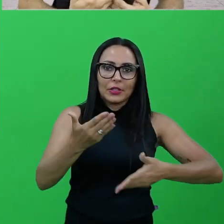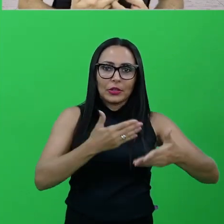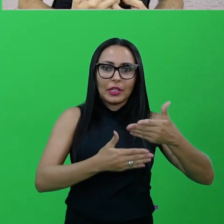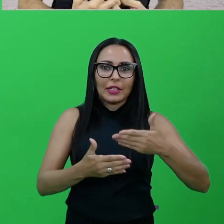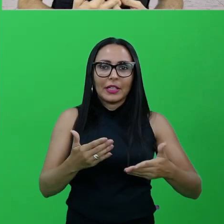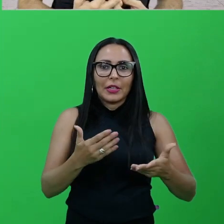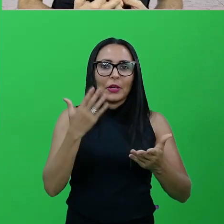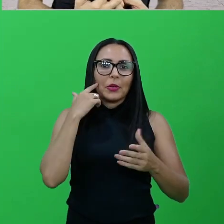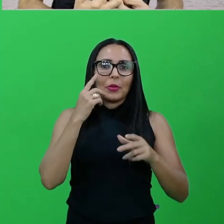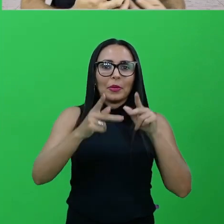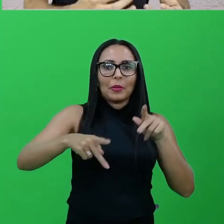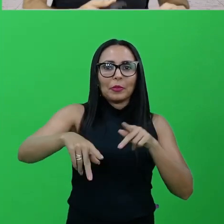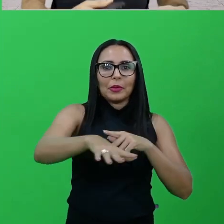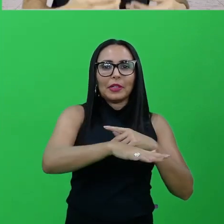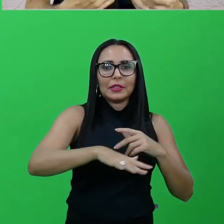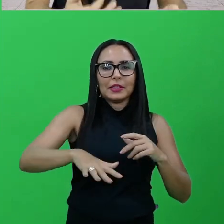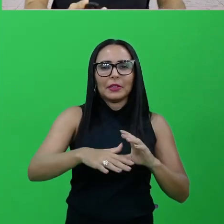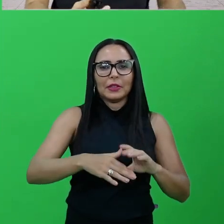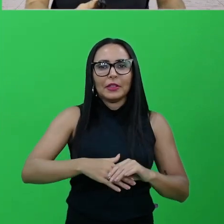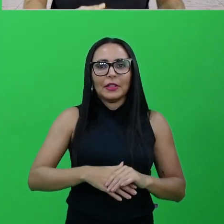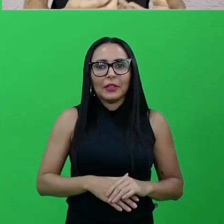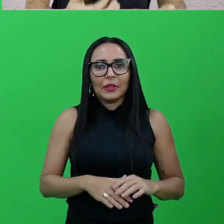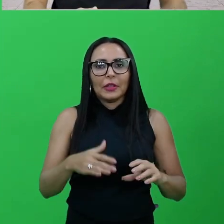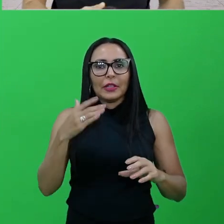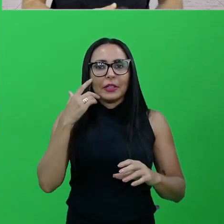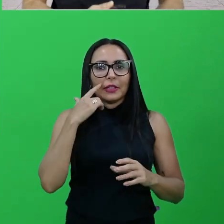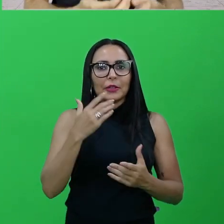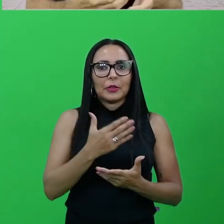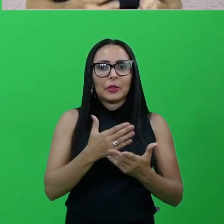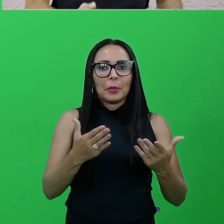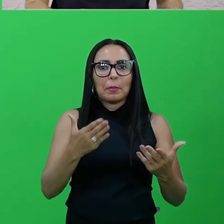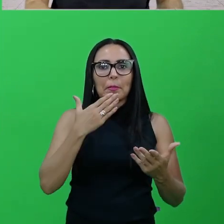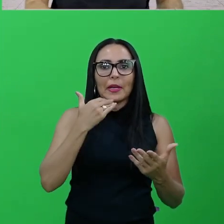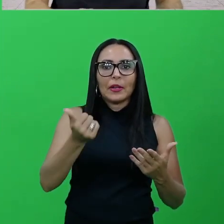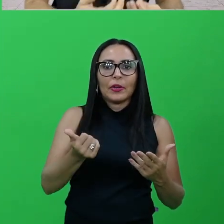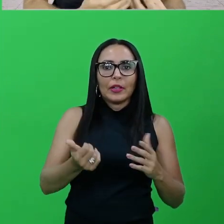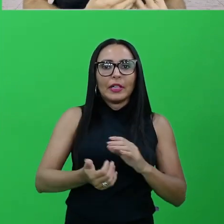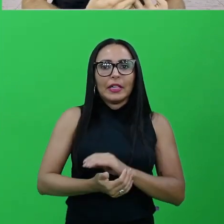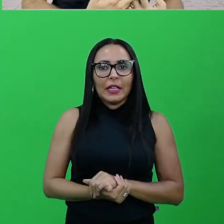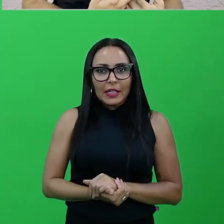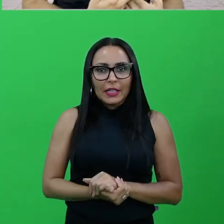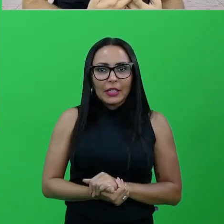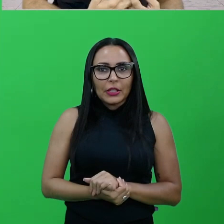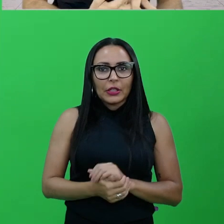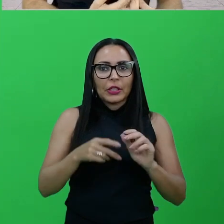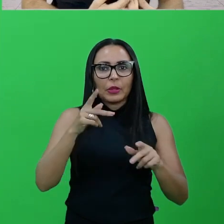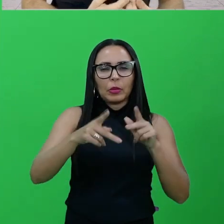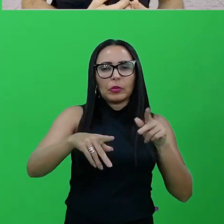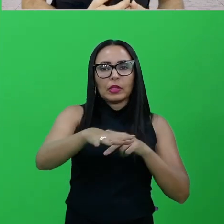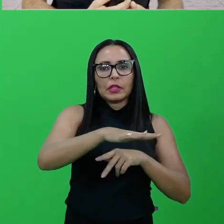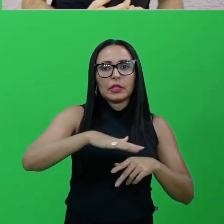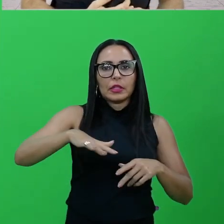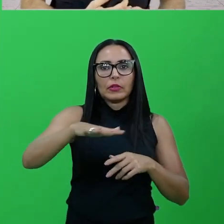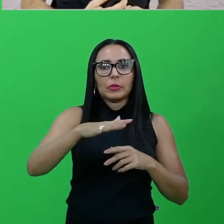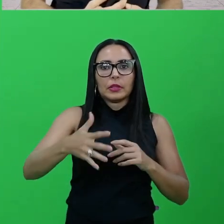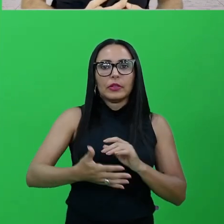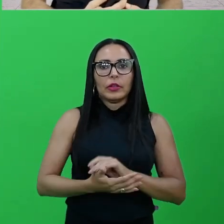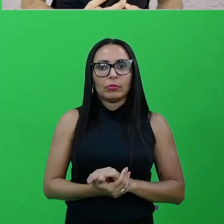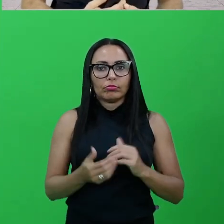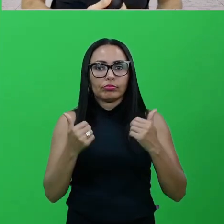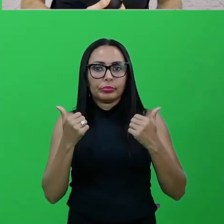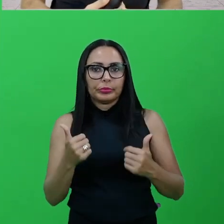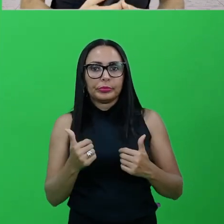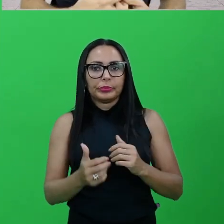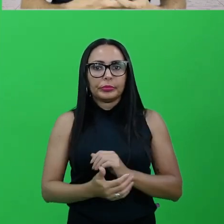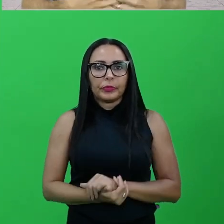como a população vai receber aquilo ali e a benefícios, né, melhorias que a própria população pode observar, tá? Mas quando a